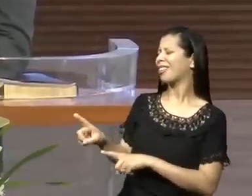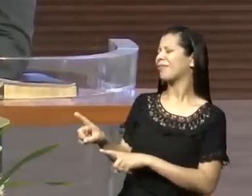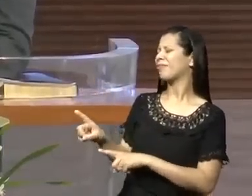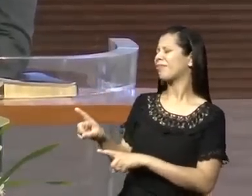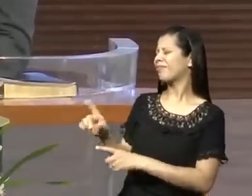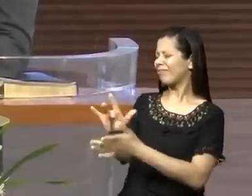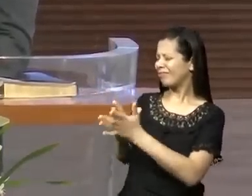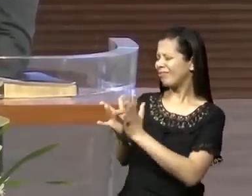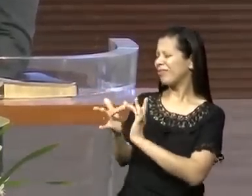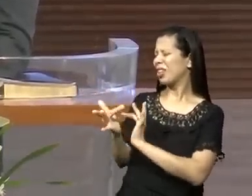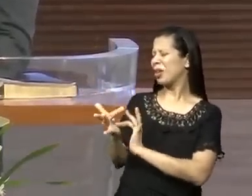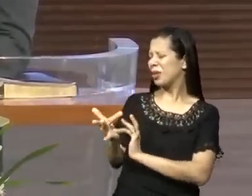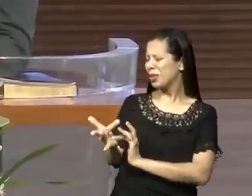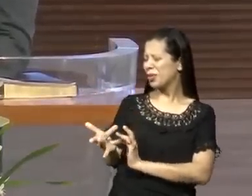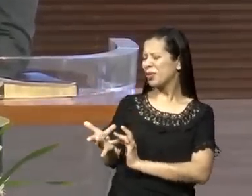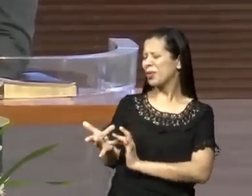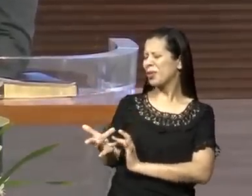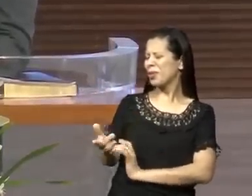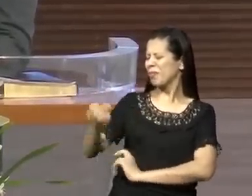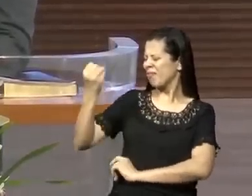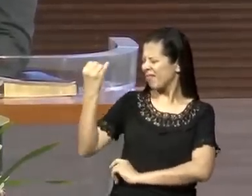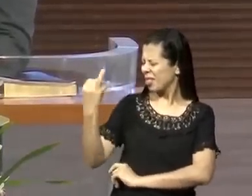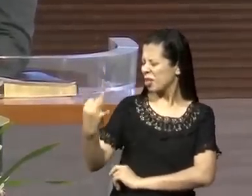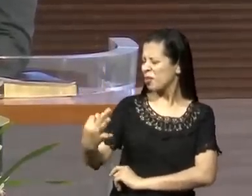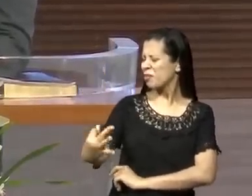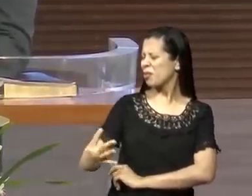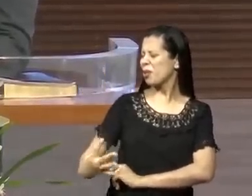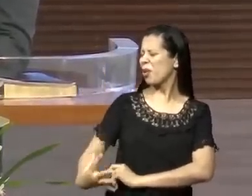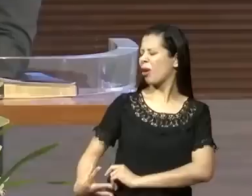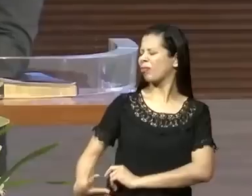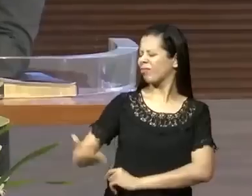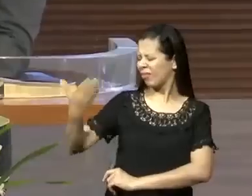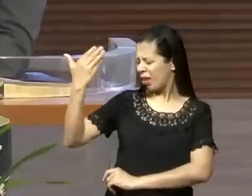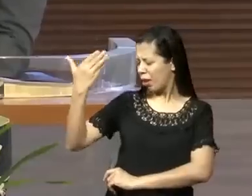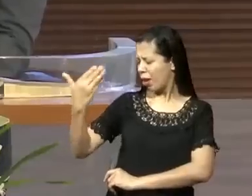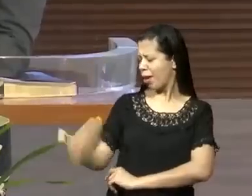identidade Eu Sou Deus